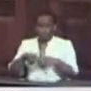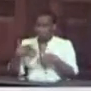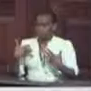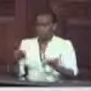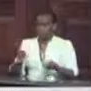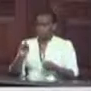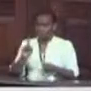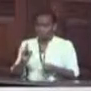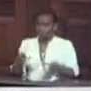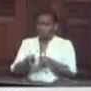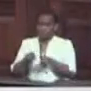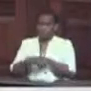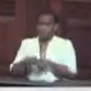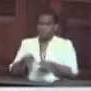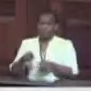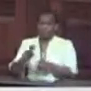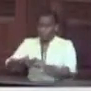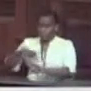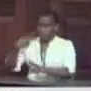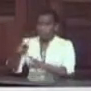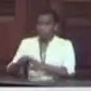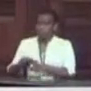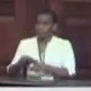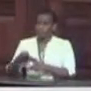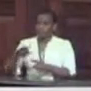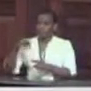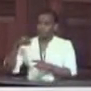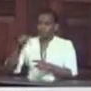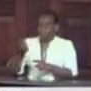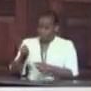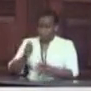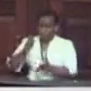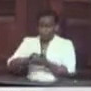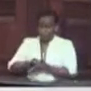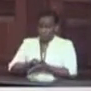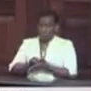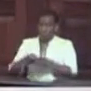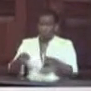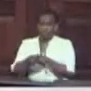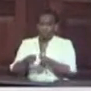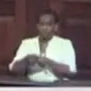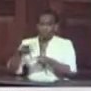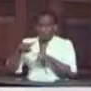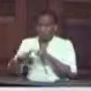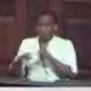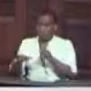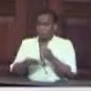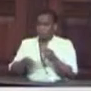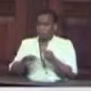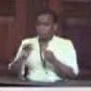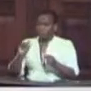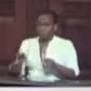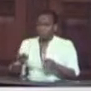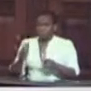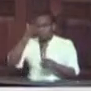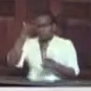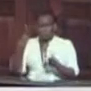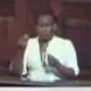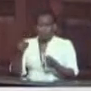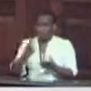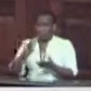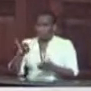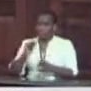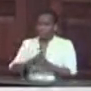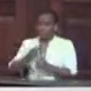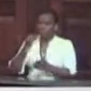contrário além de aumentar a tarifa o corte foi baixo e muita gente vai ter um acréscimo